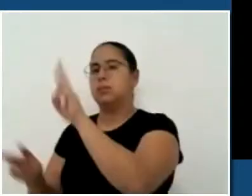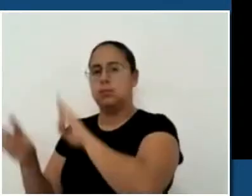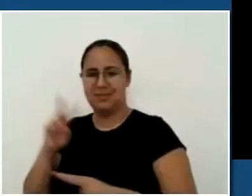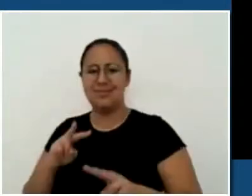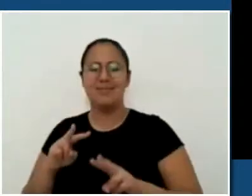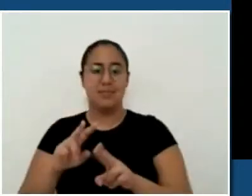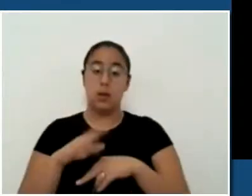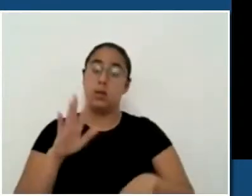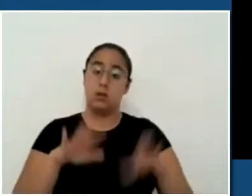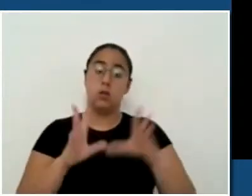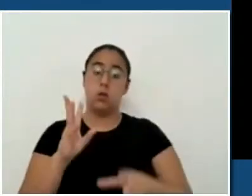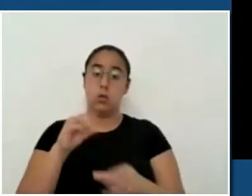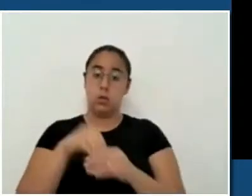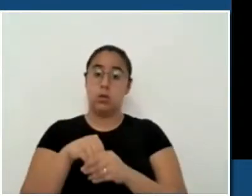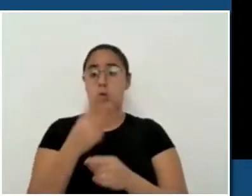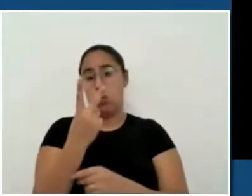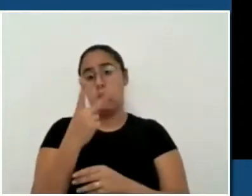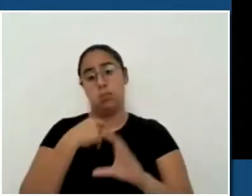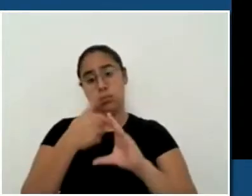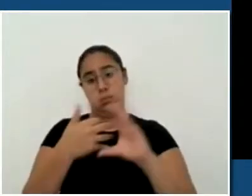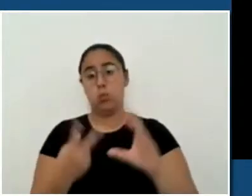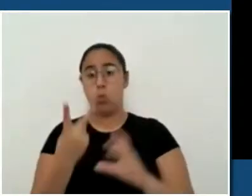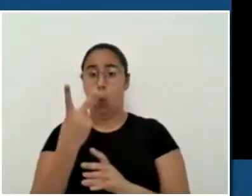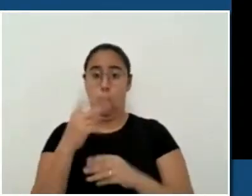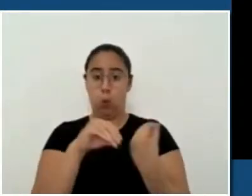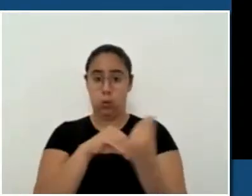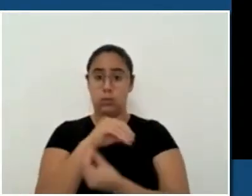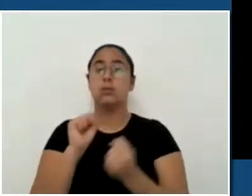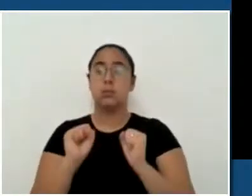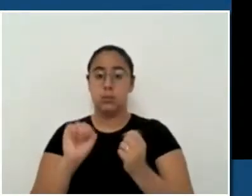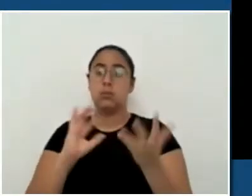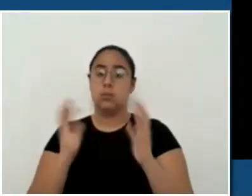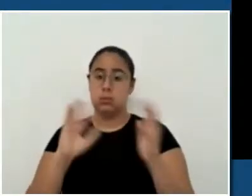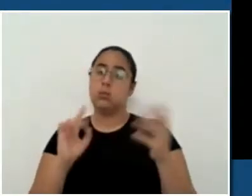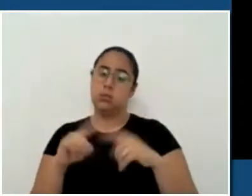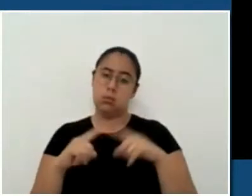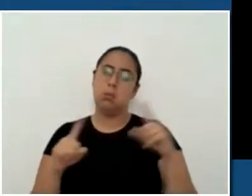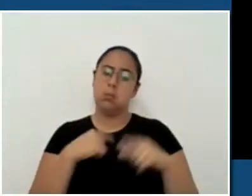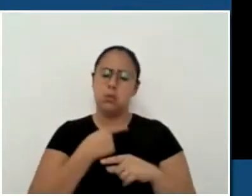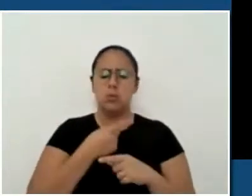duas características, mas a gente procura esses sintomas.